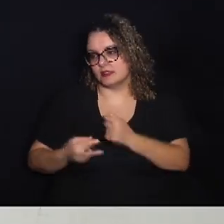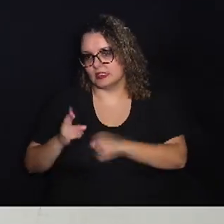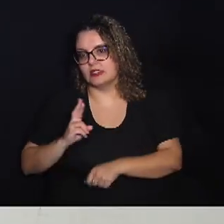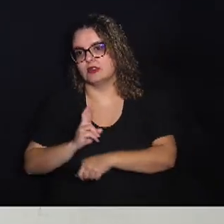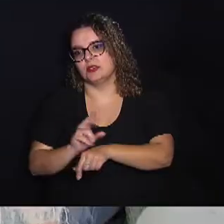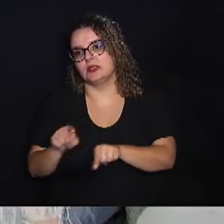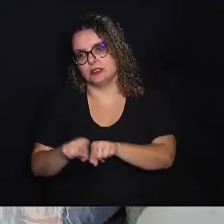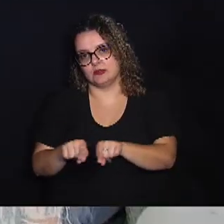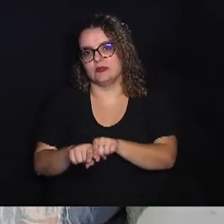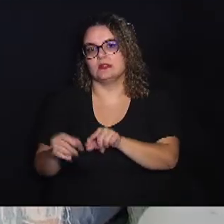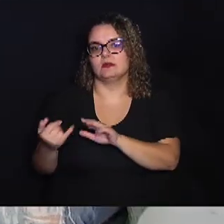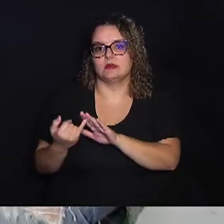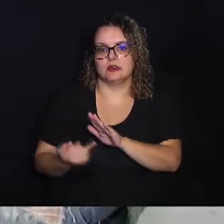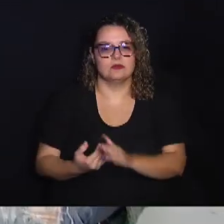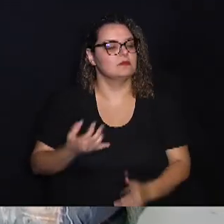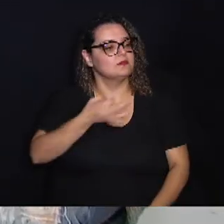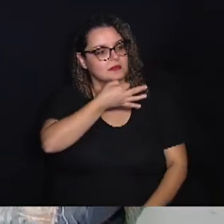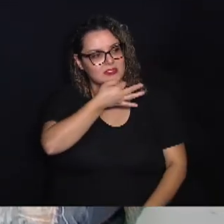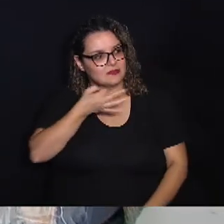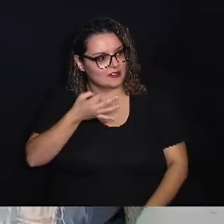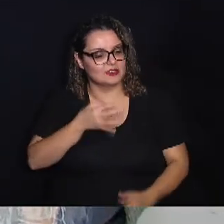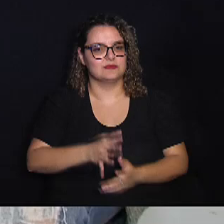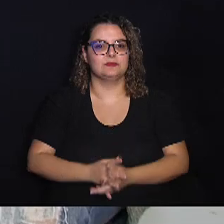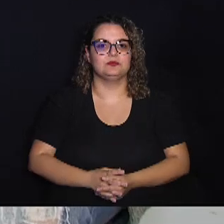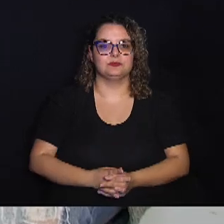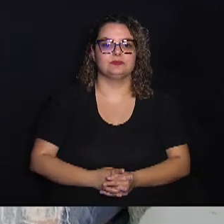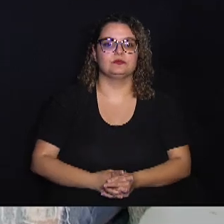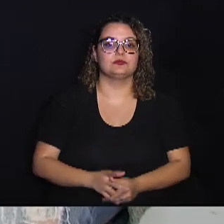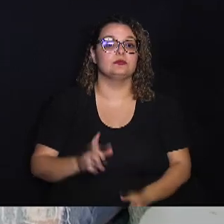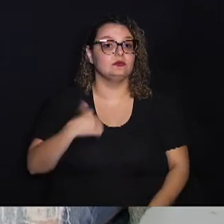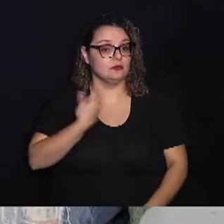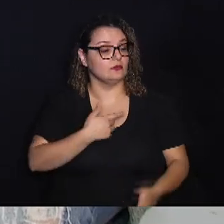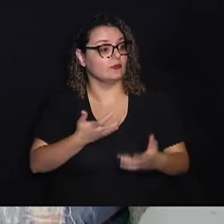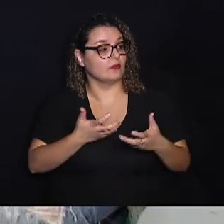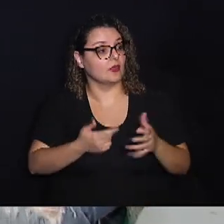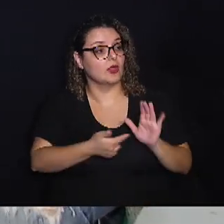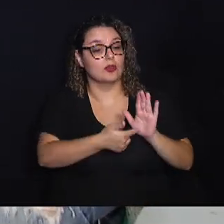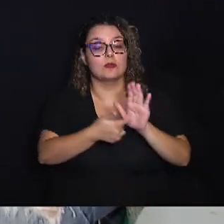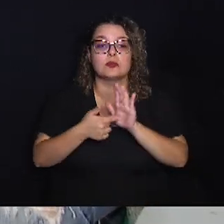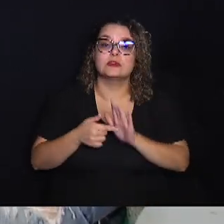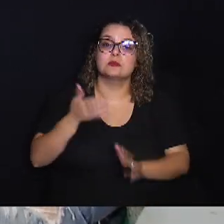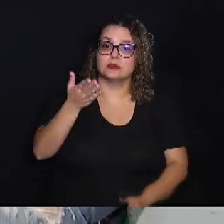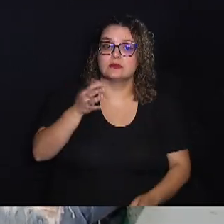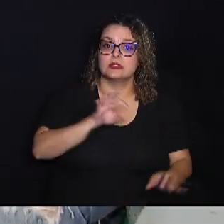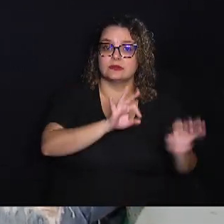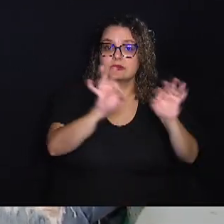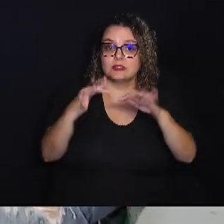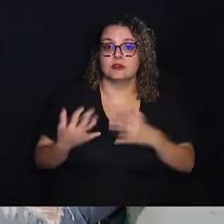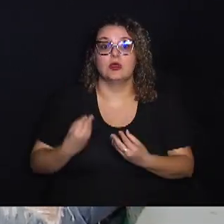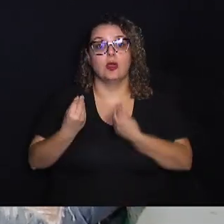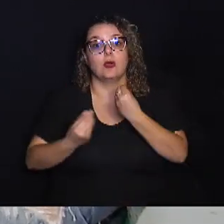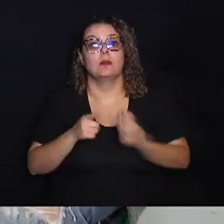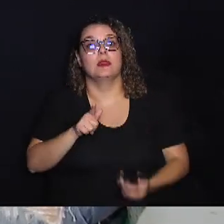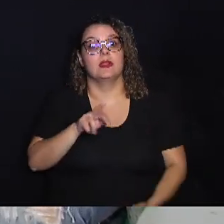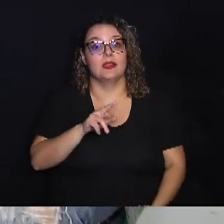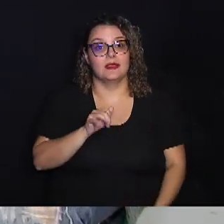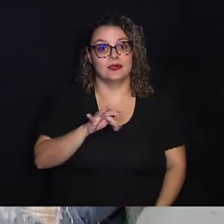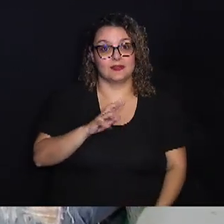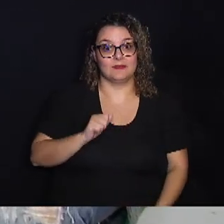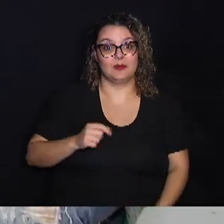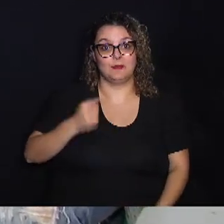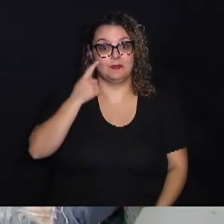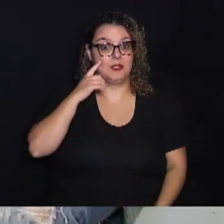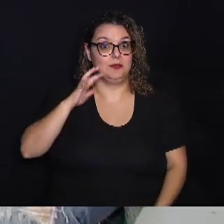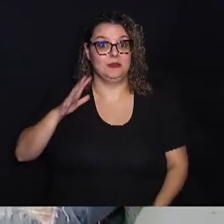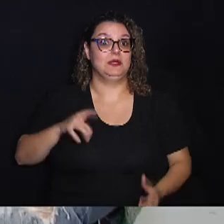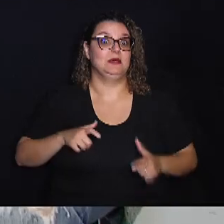também da instituição. Perfeito. Então, a gente quer mostrar agora para você que está assistindo como é que é a gráfica, que a gente pensa uma